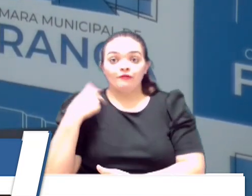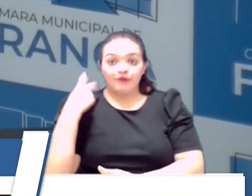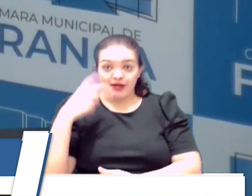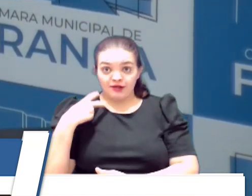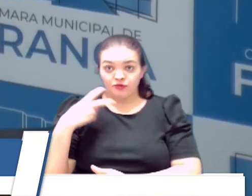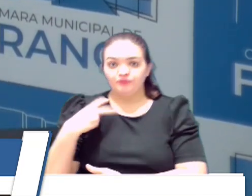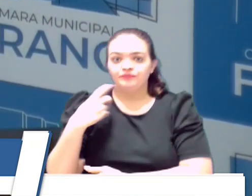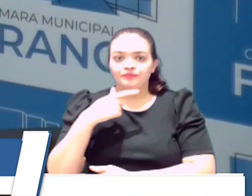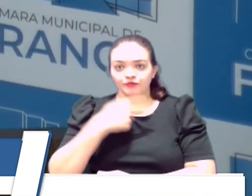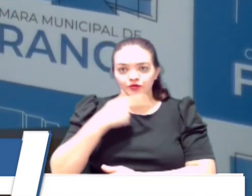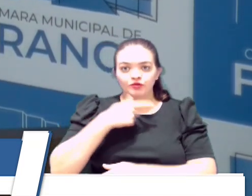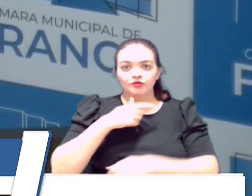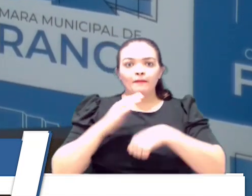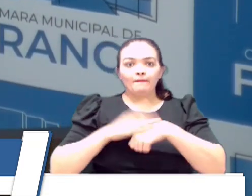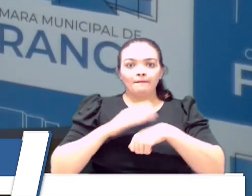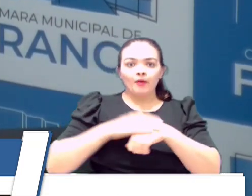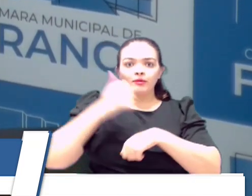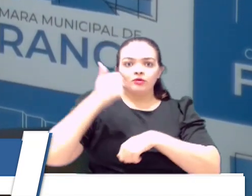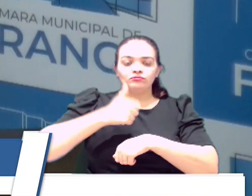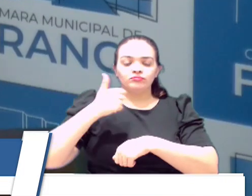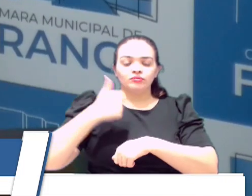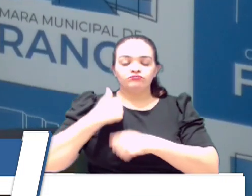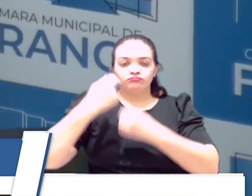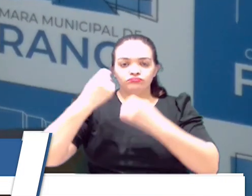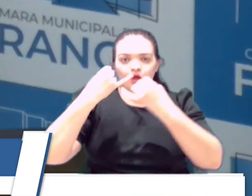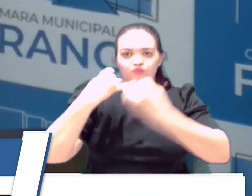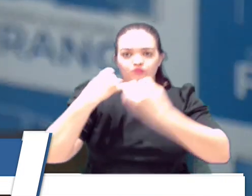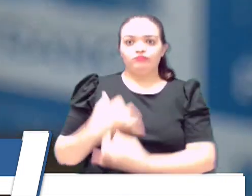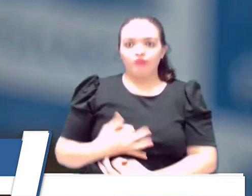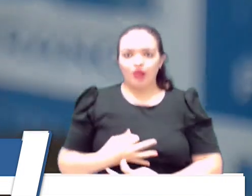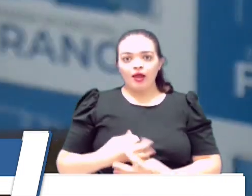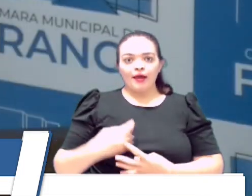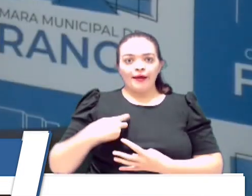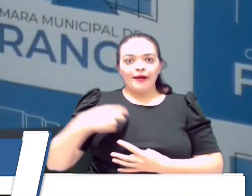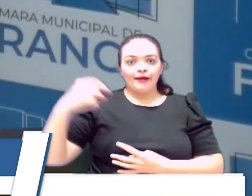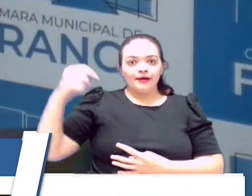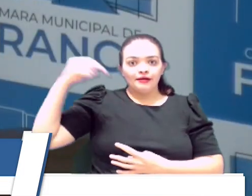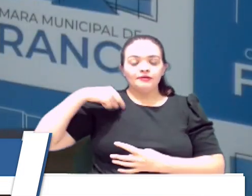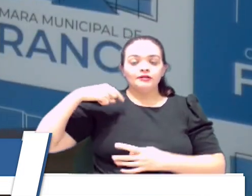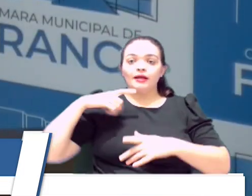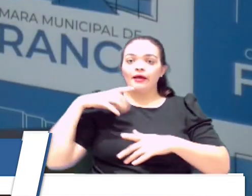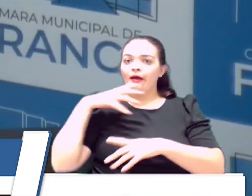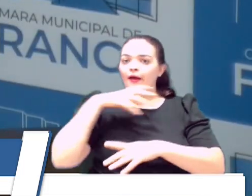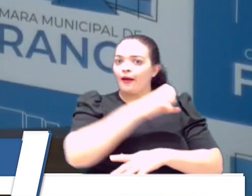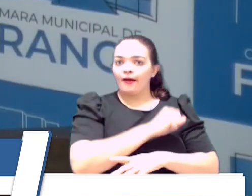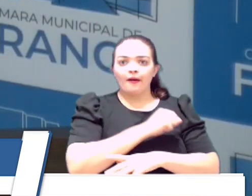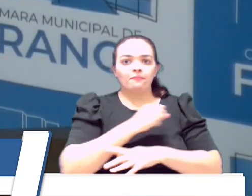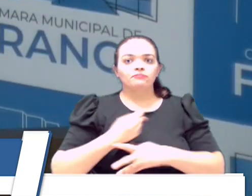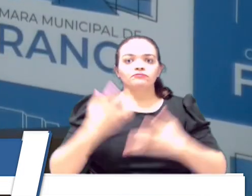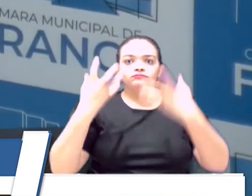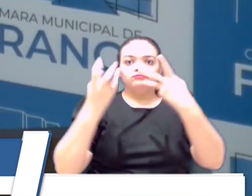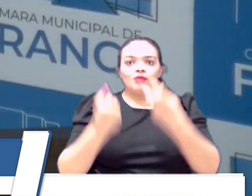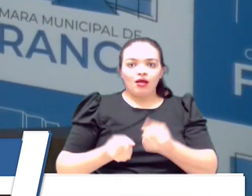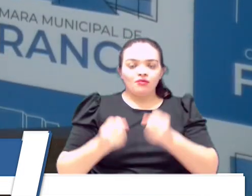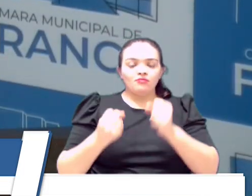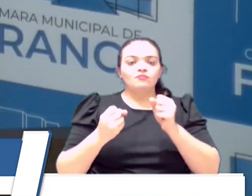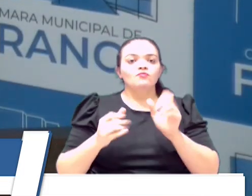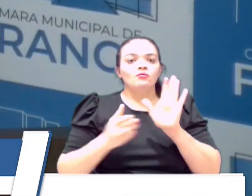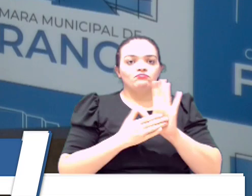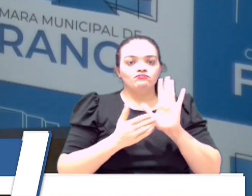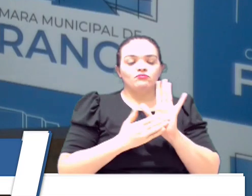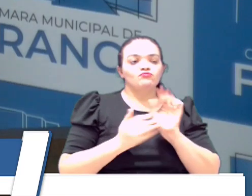no primeiro momento que eu falei, ele imediatamente abraçou juntamente comigo